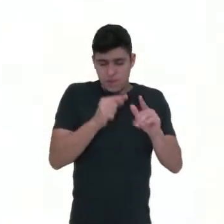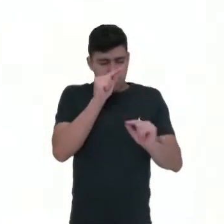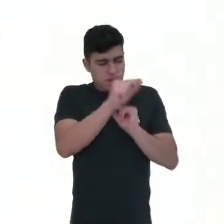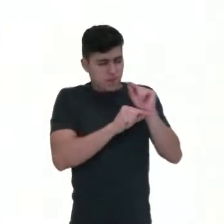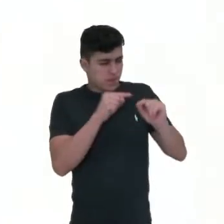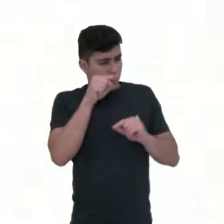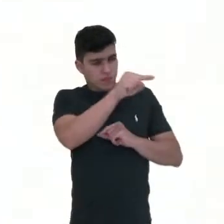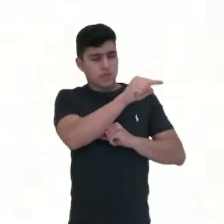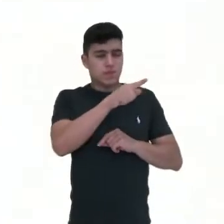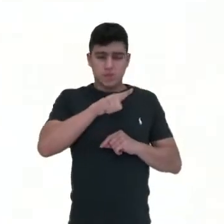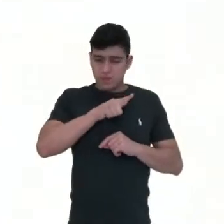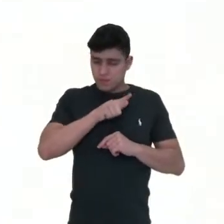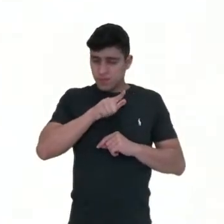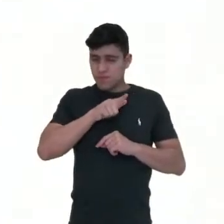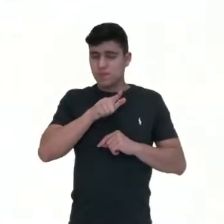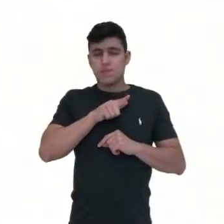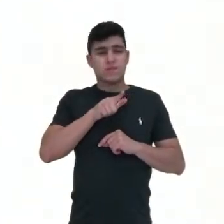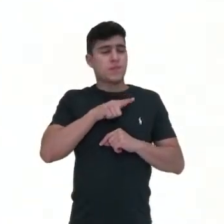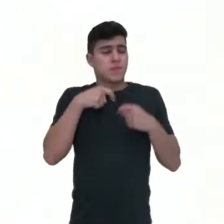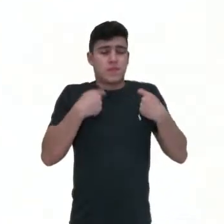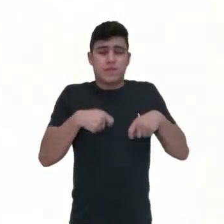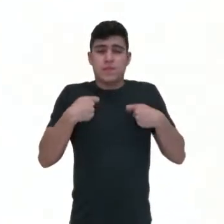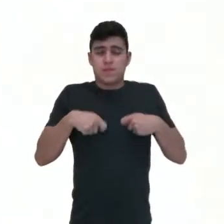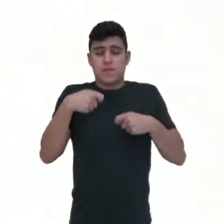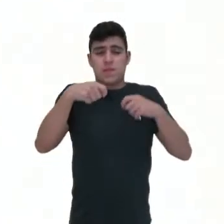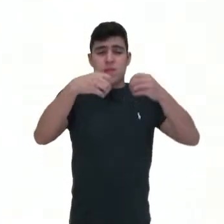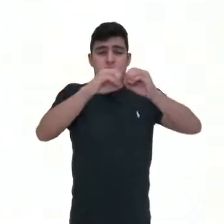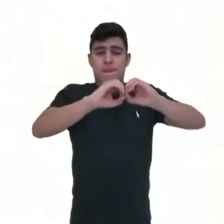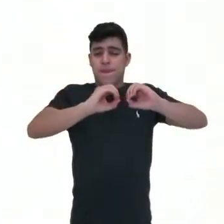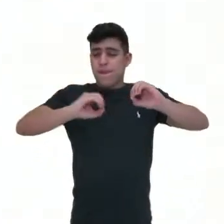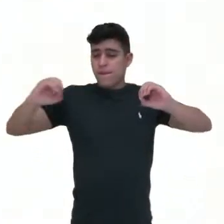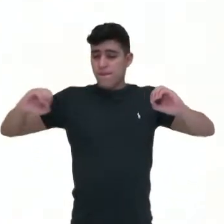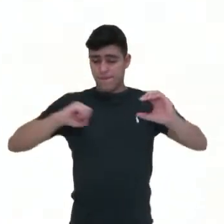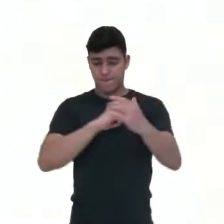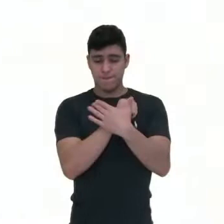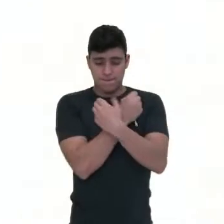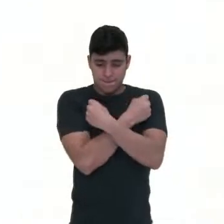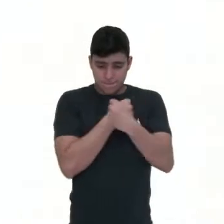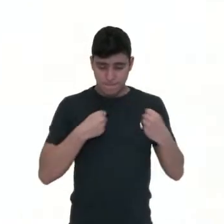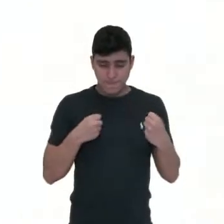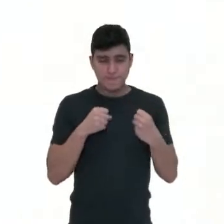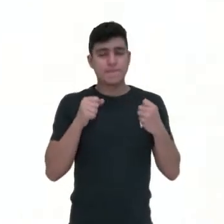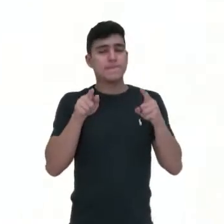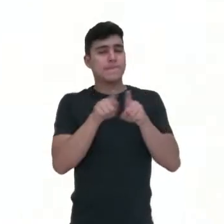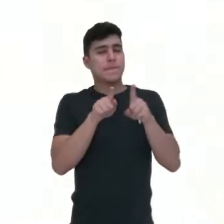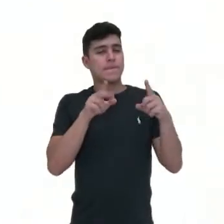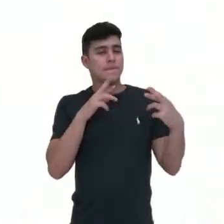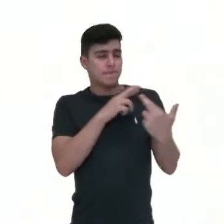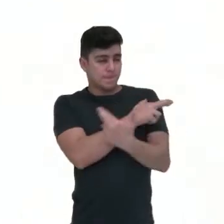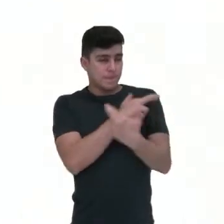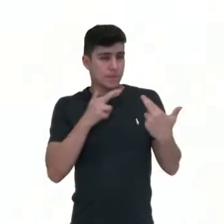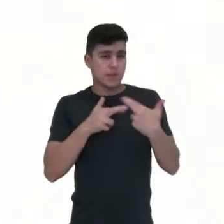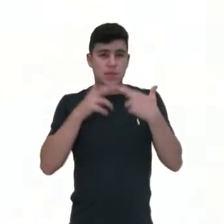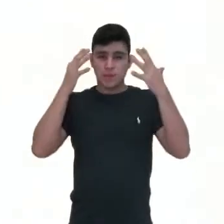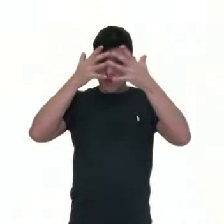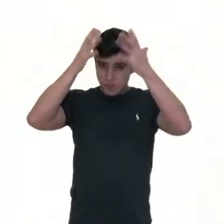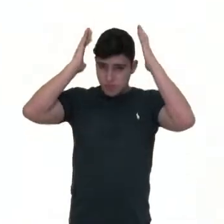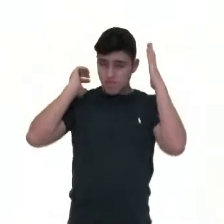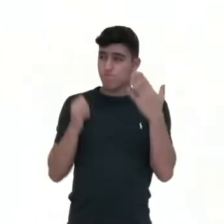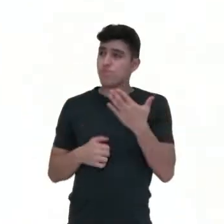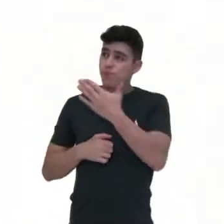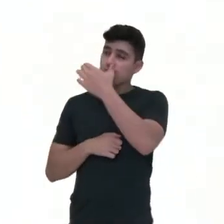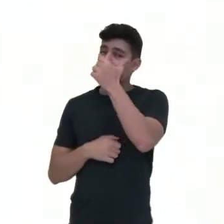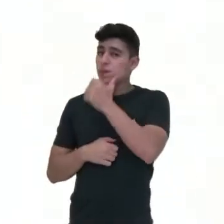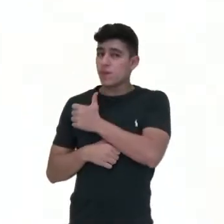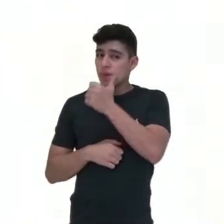nutriente é super importante para a construção dos nossos músculos. Mas também está relacionado ao cabelo dessa moça